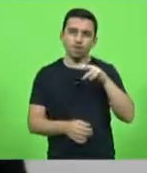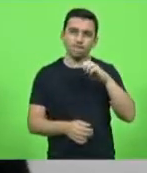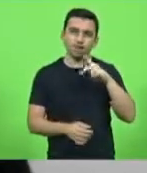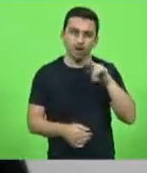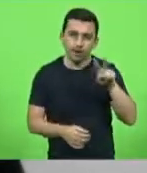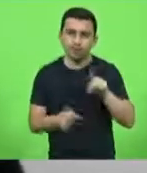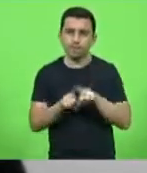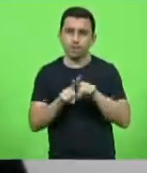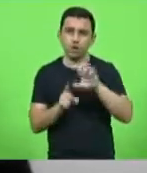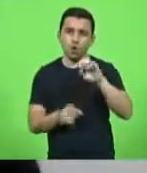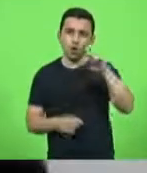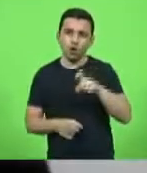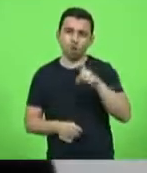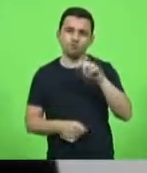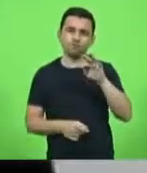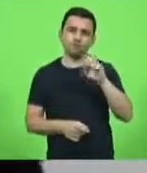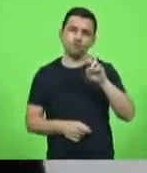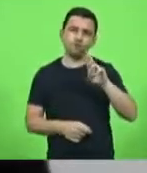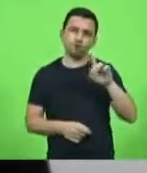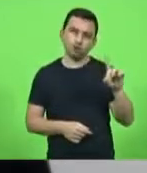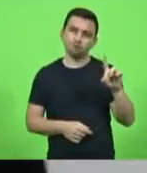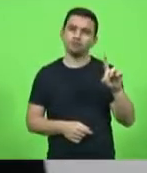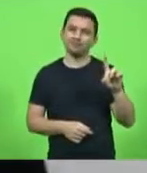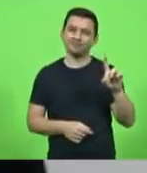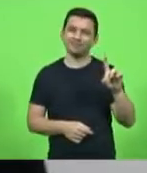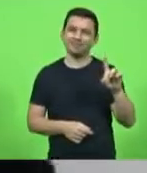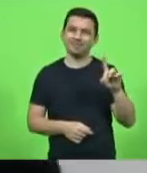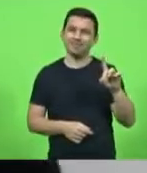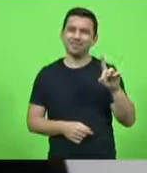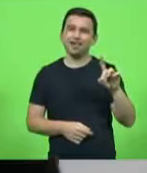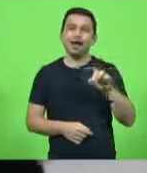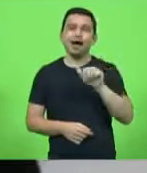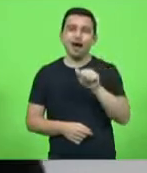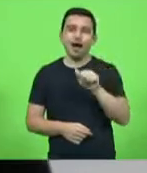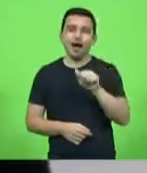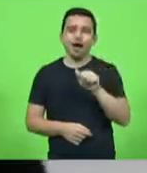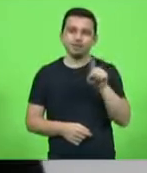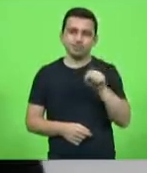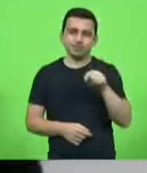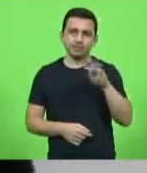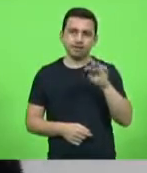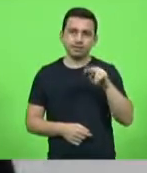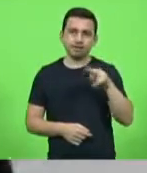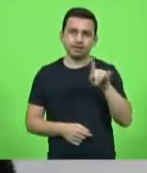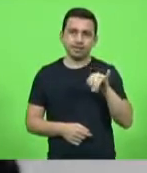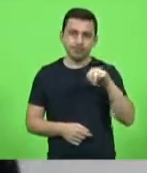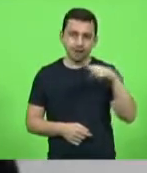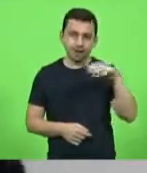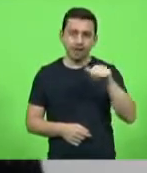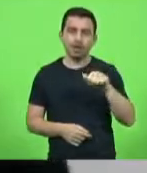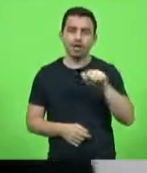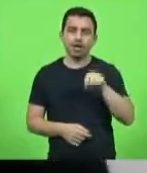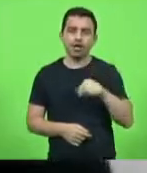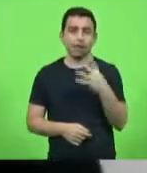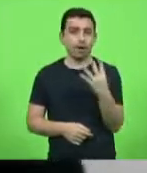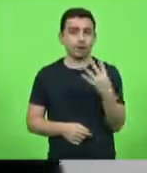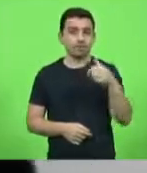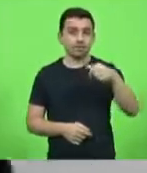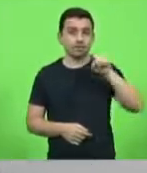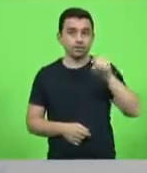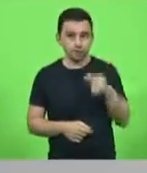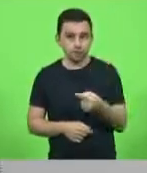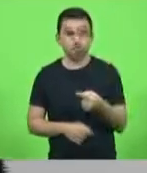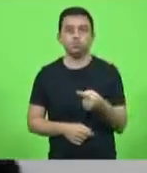AutoEsporte sendo que dá Oxford e as trazer Mika foram 47512 fazendo a